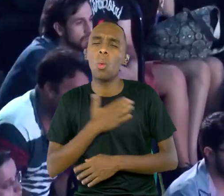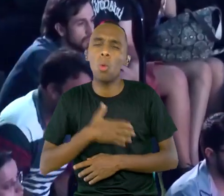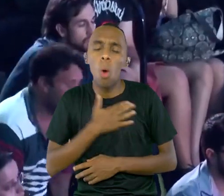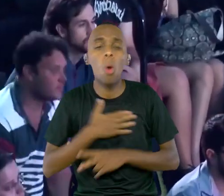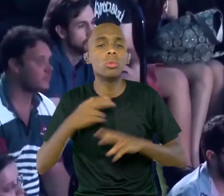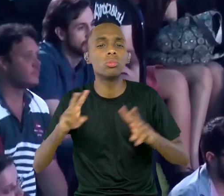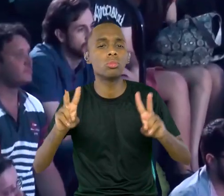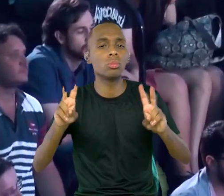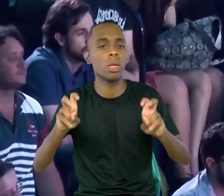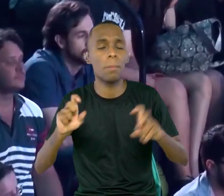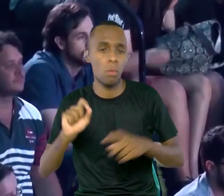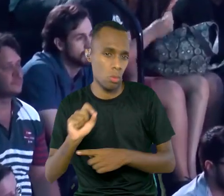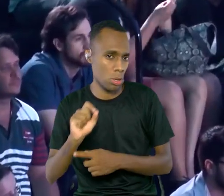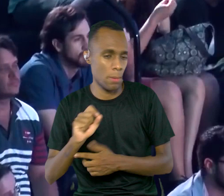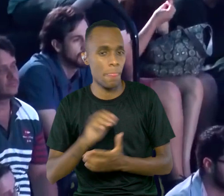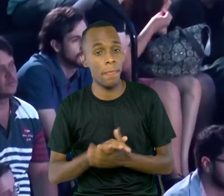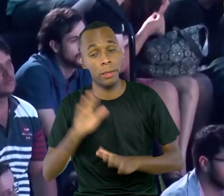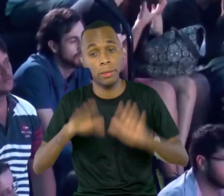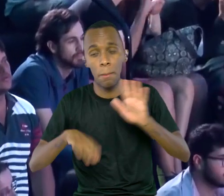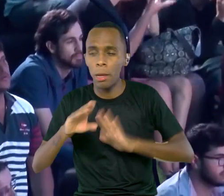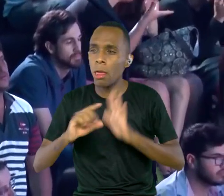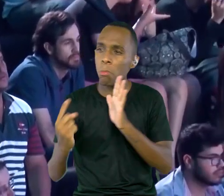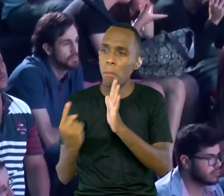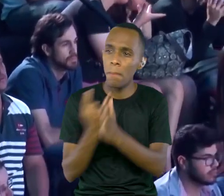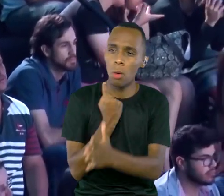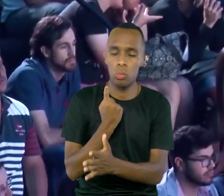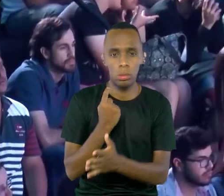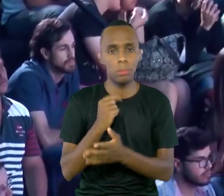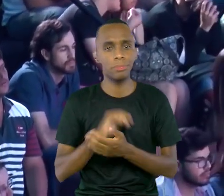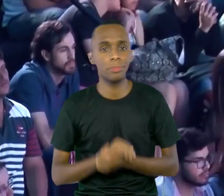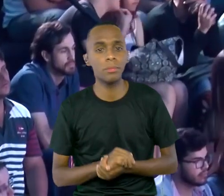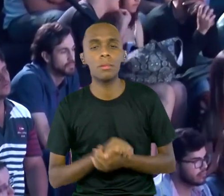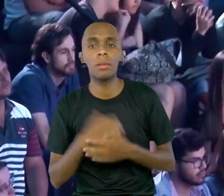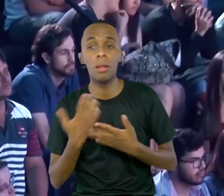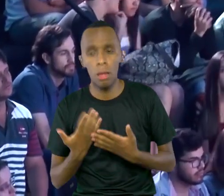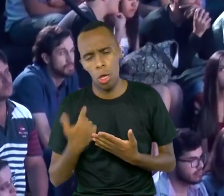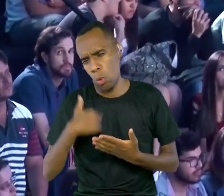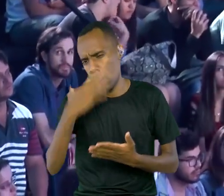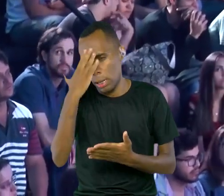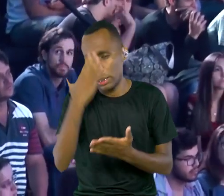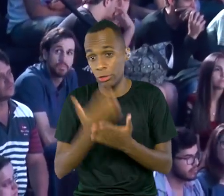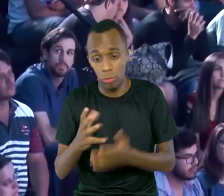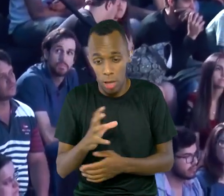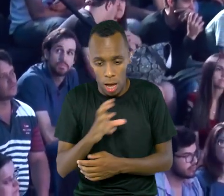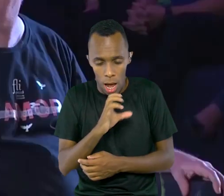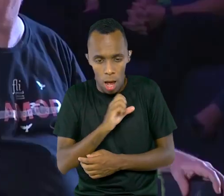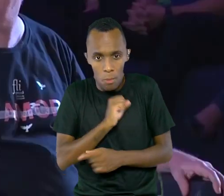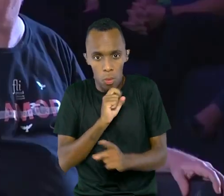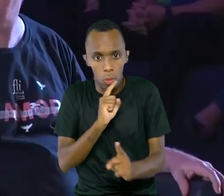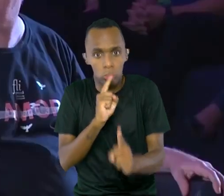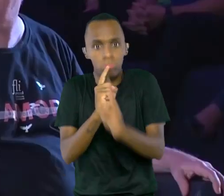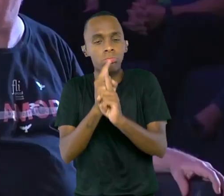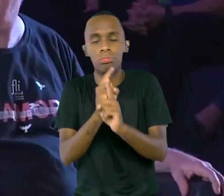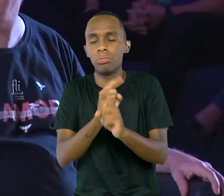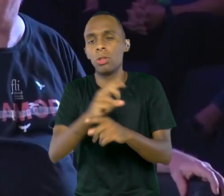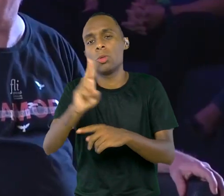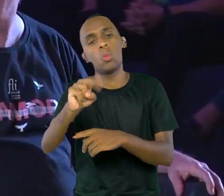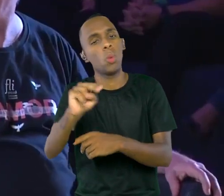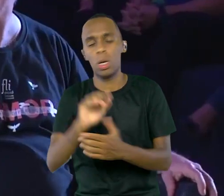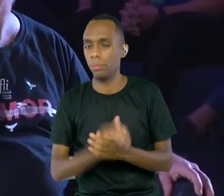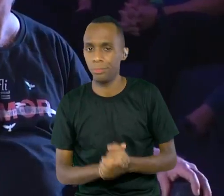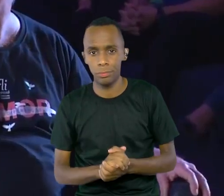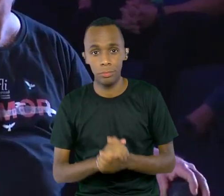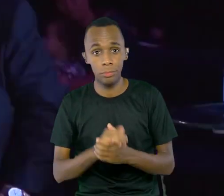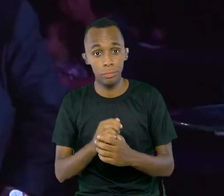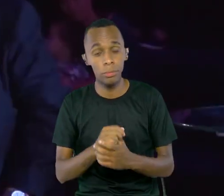Eu gosto demais de uma ideia. Às vezes me perguntam, Afonso, eu acredito em amor à primeira vista. Eu digo